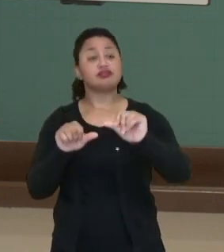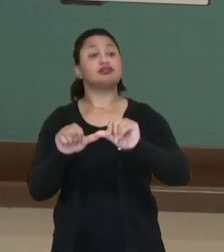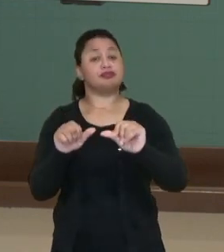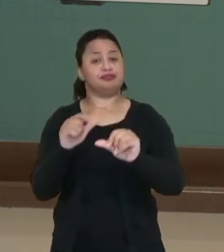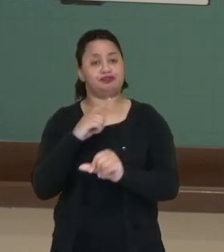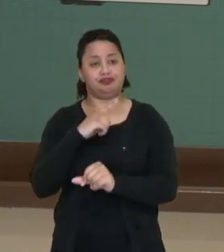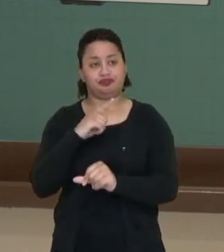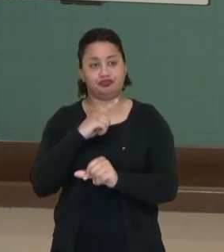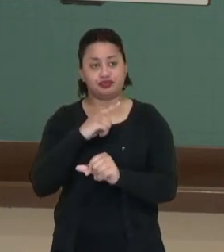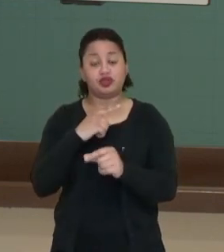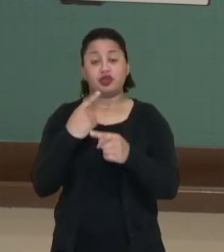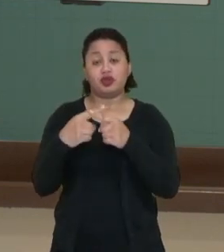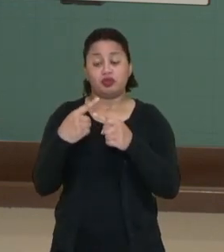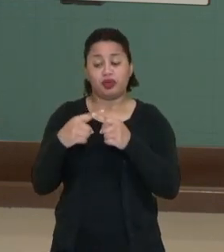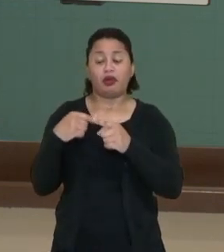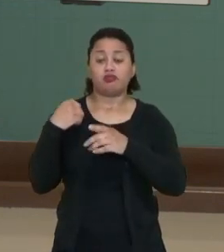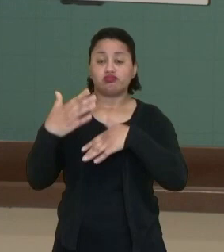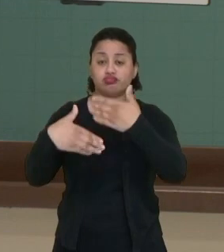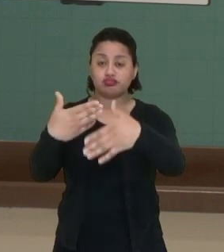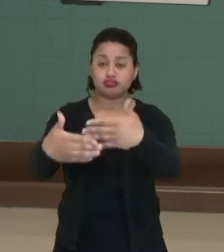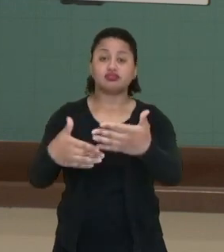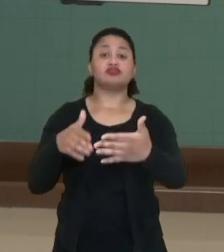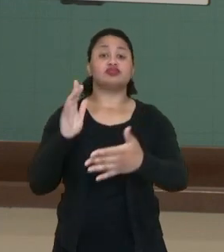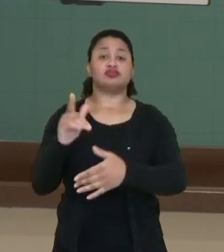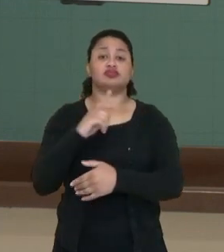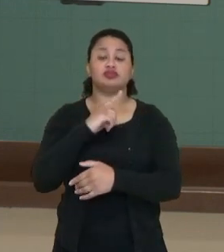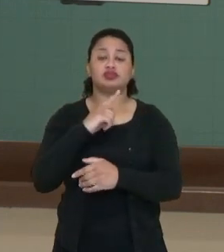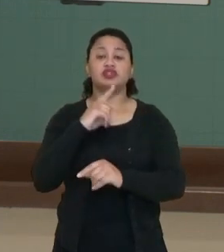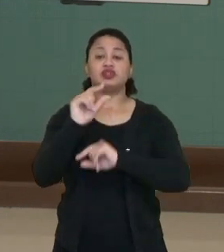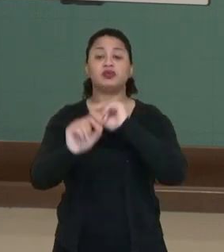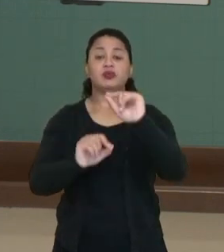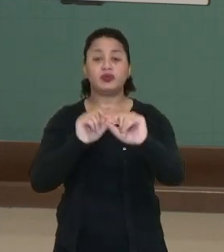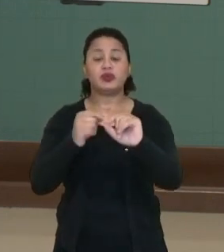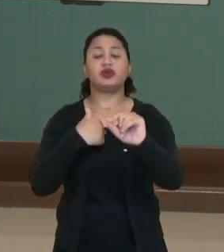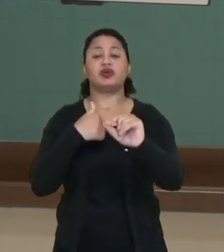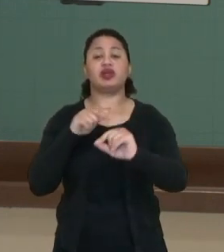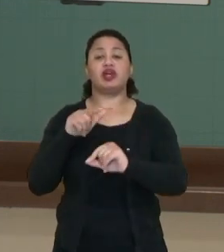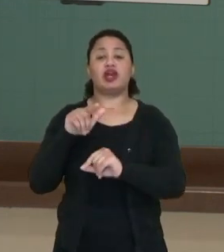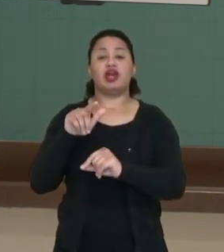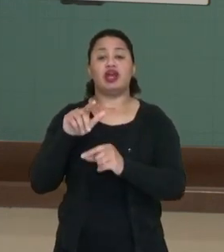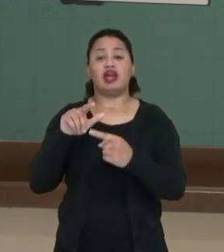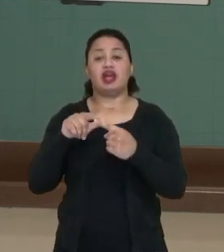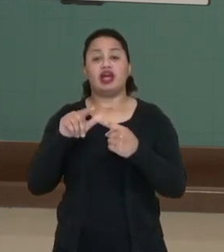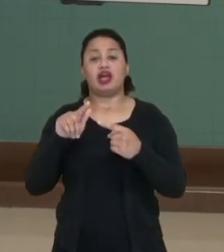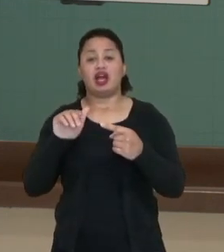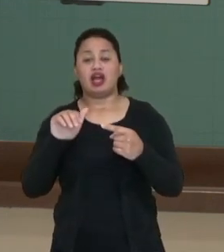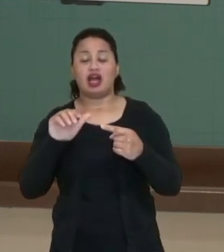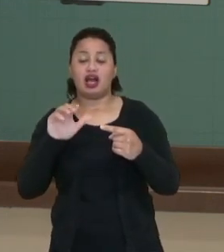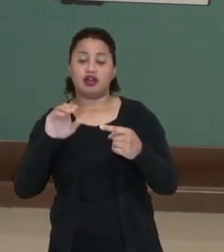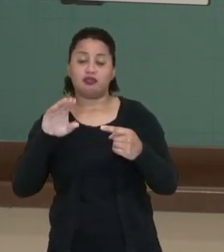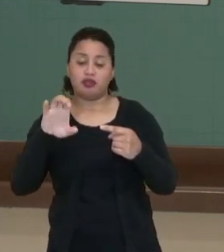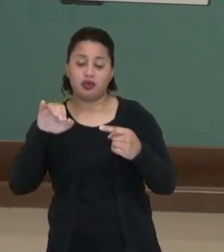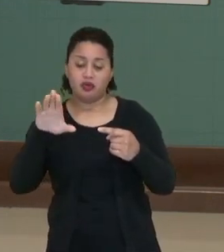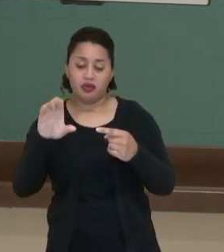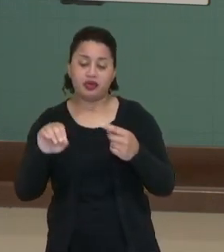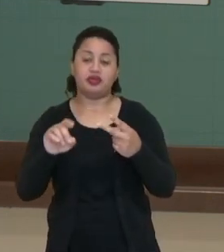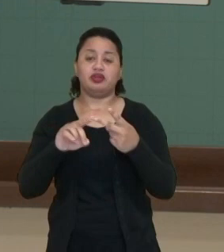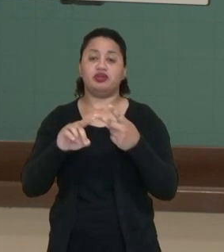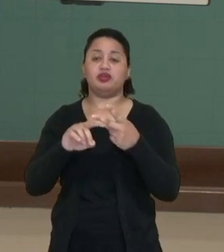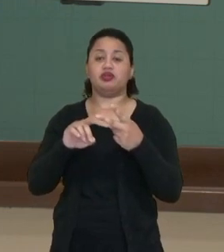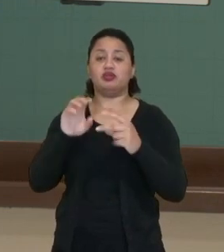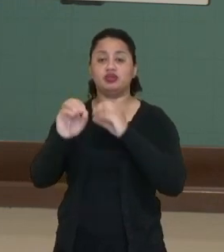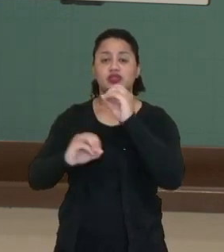começaram. Porque já que nesse processo a gente já tem a presença do quê? Gás carbônico, oxigênio, né? Que é